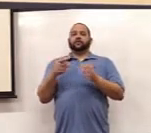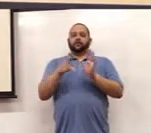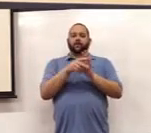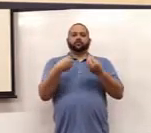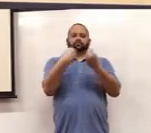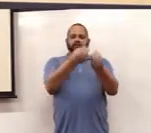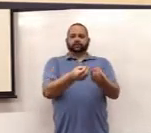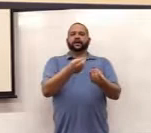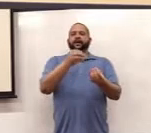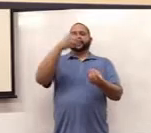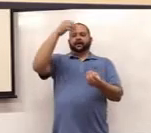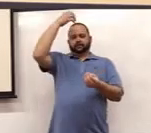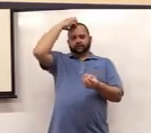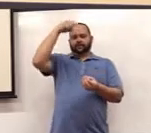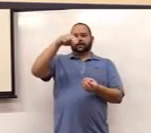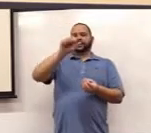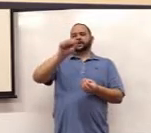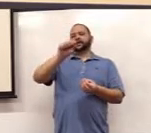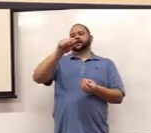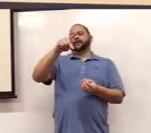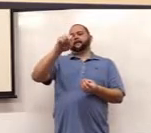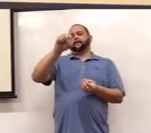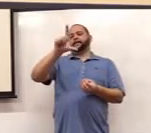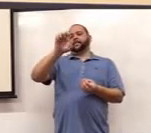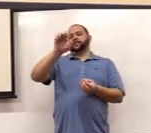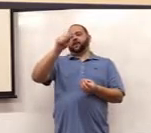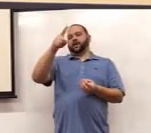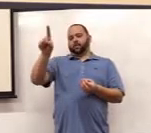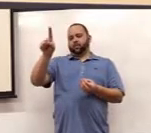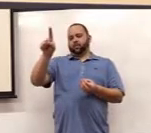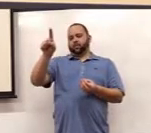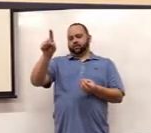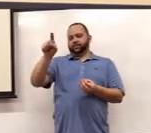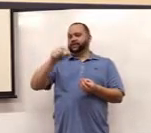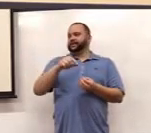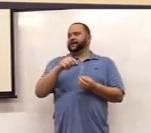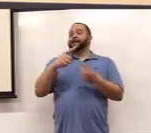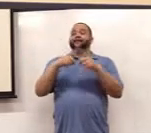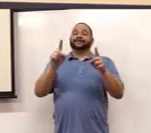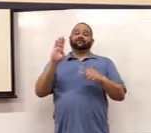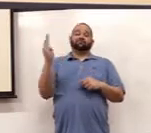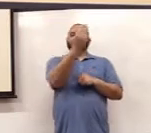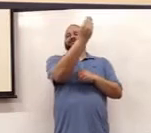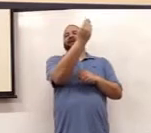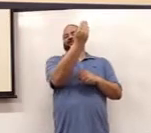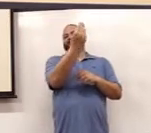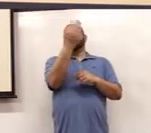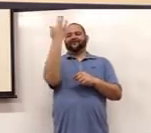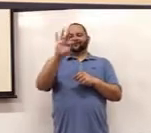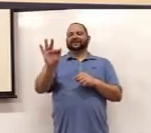Napoleão, né? Ao grande herói Napoleão Bonaparte. Quando Napoleão virou imperador, ou seja, traiu a Revolução